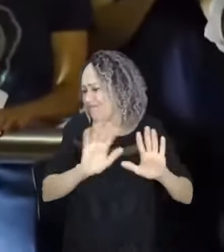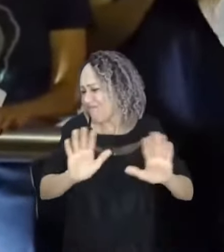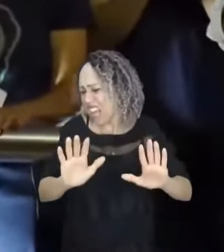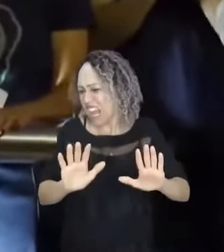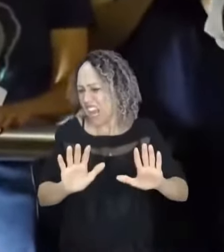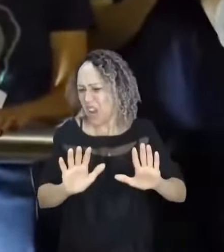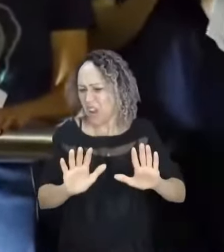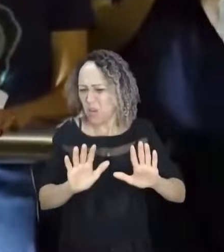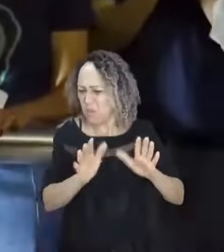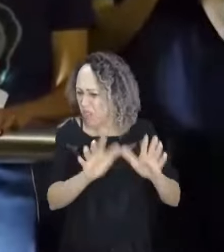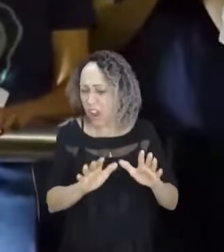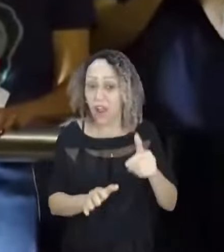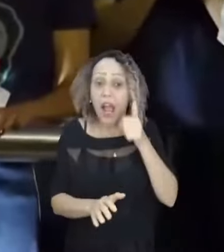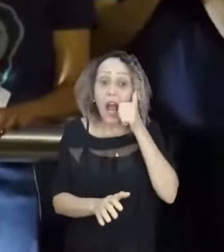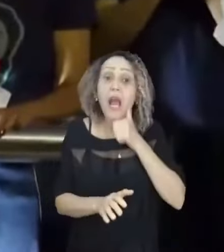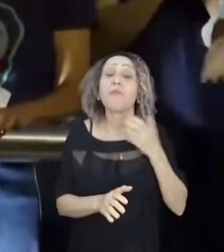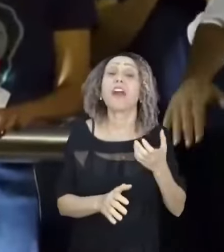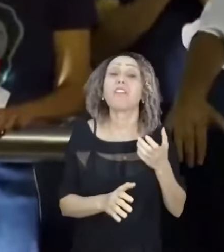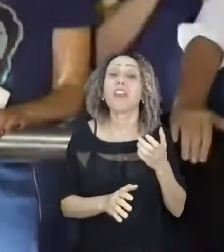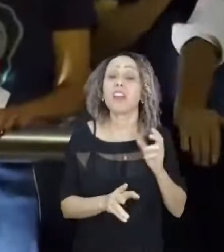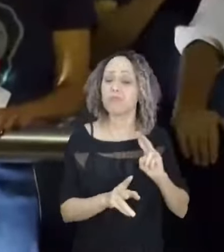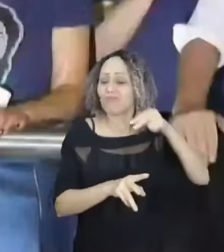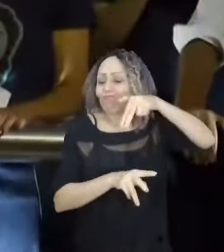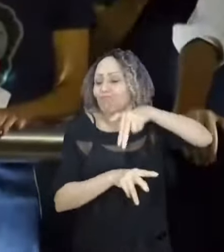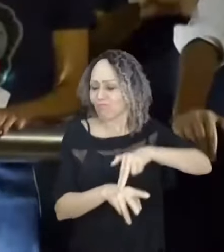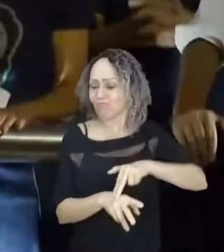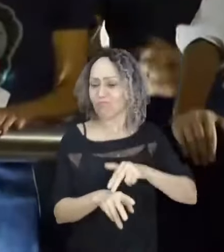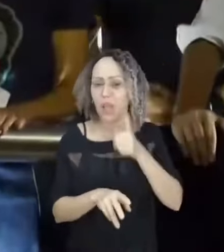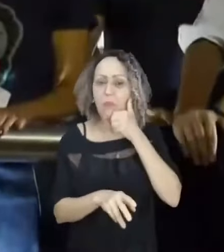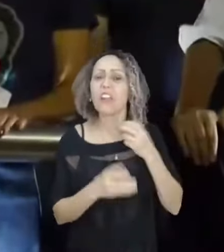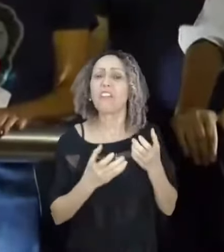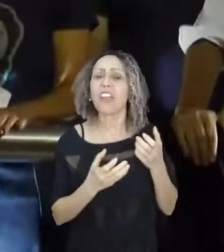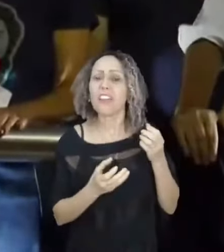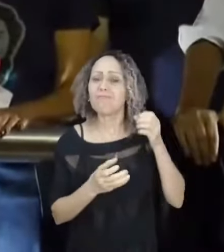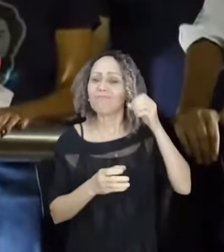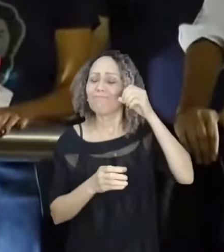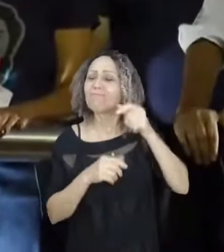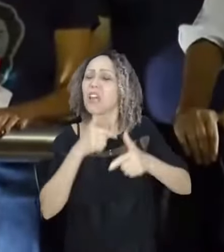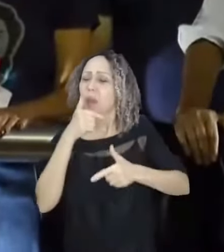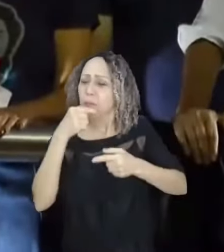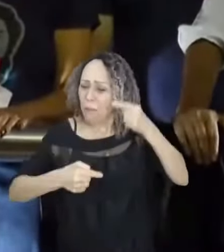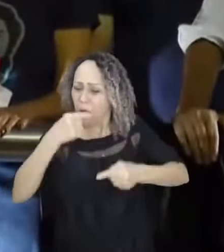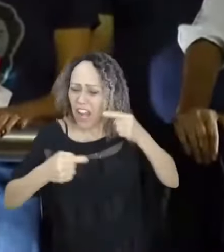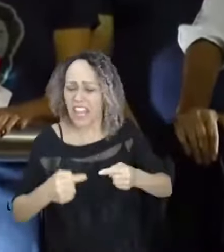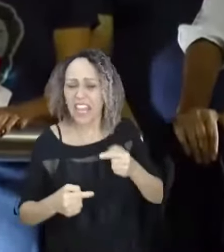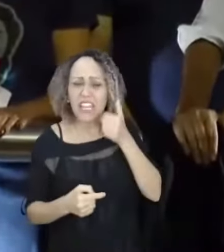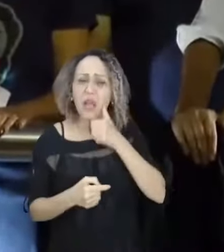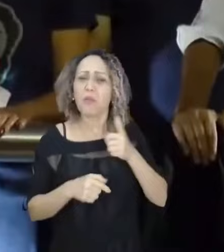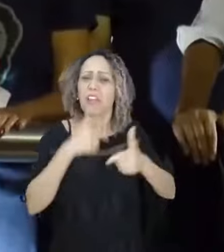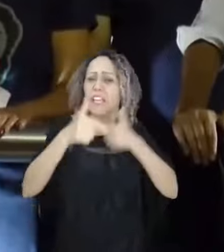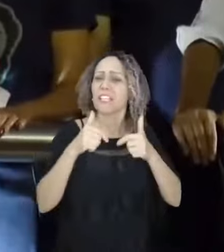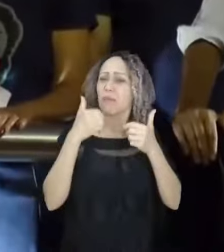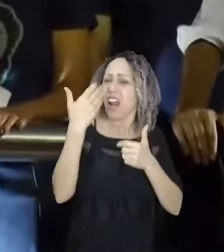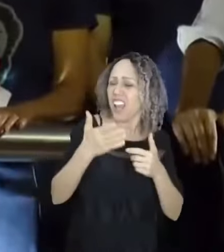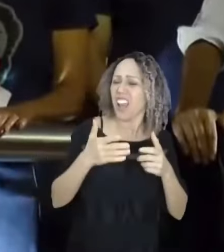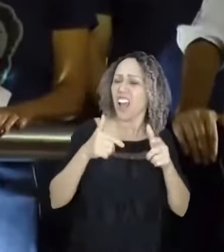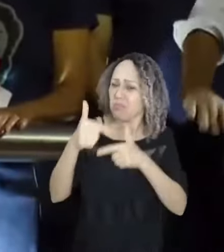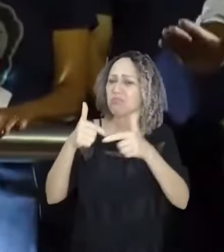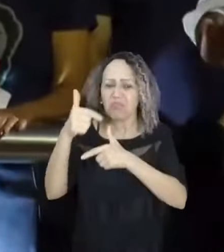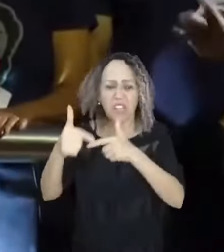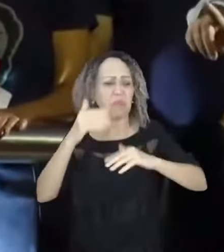da história. Ela quer fazer política, ela quer trabalhar fora, ela quer ter lazer, ela quer